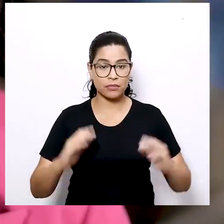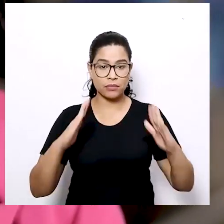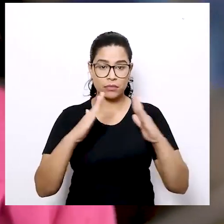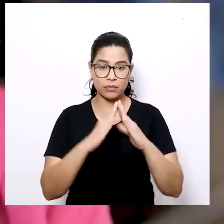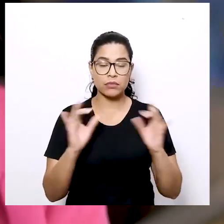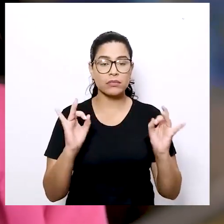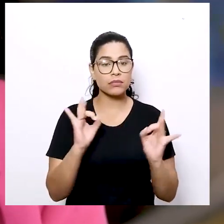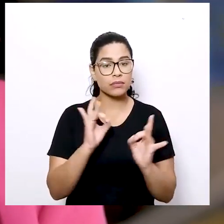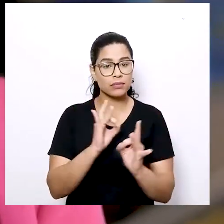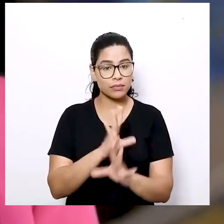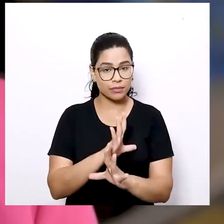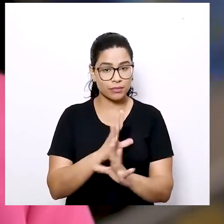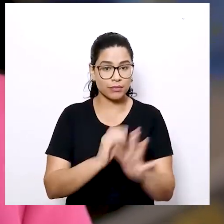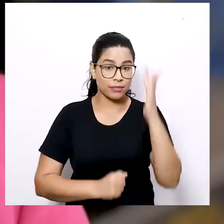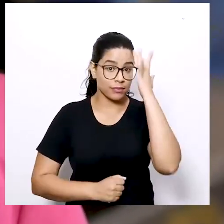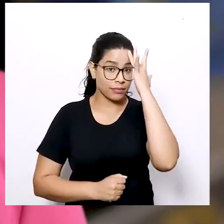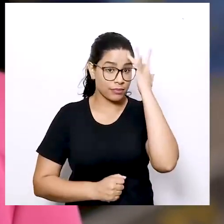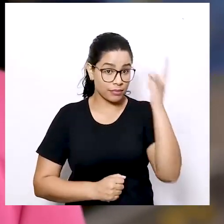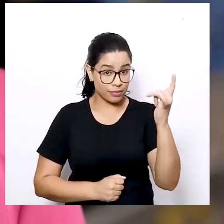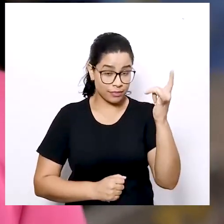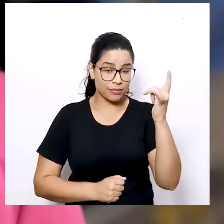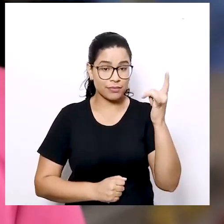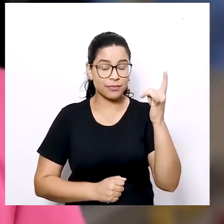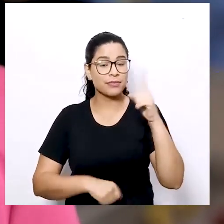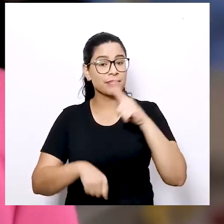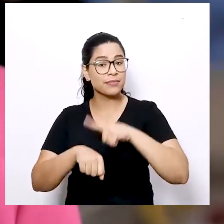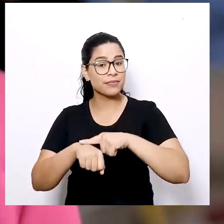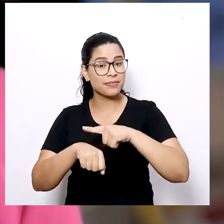programa de hoje chegou ao fim. Mas amanhã a gente